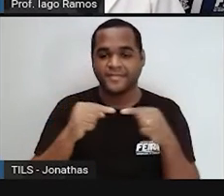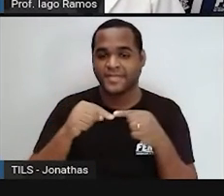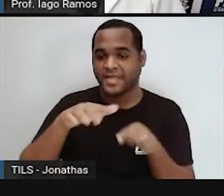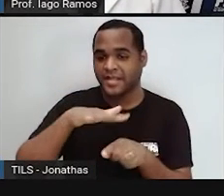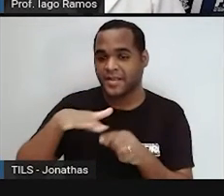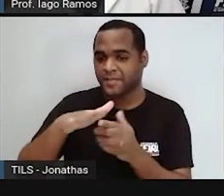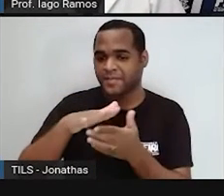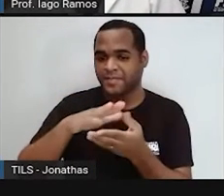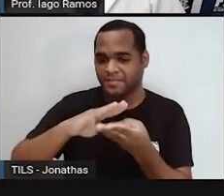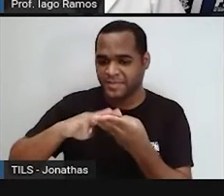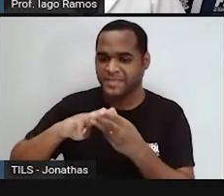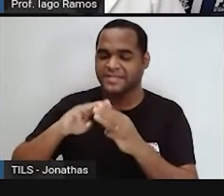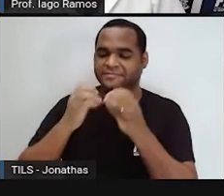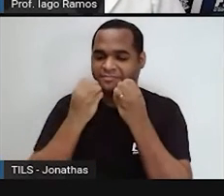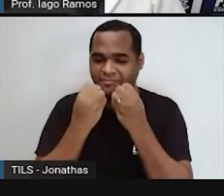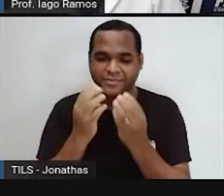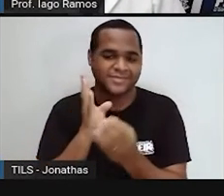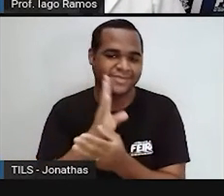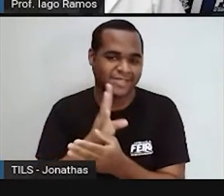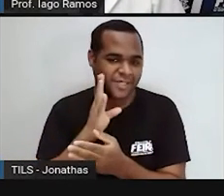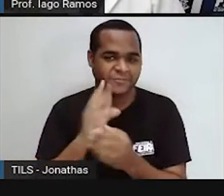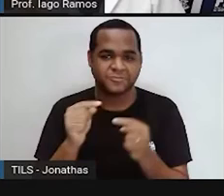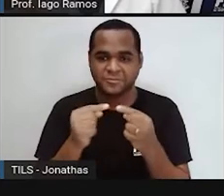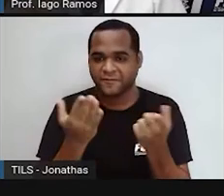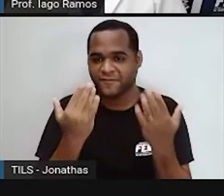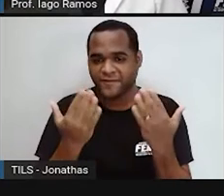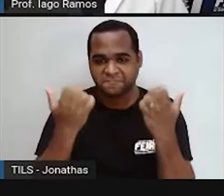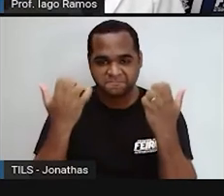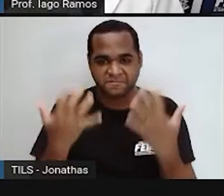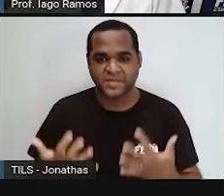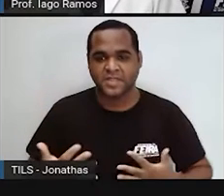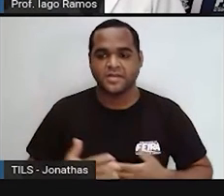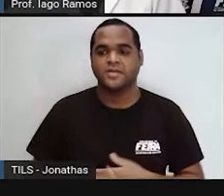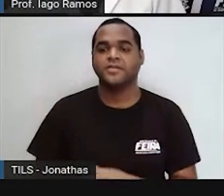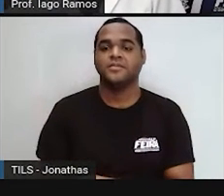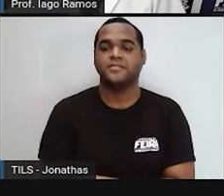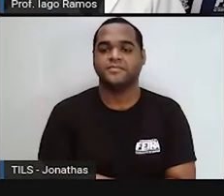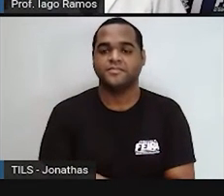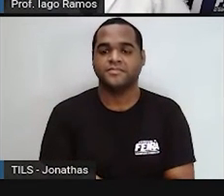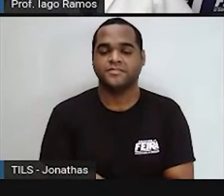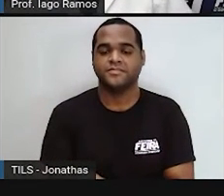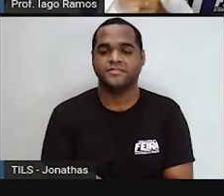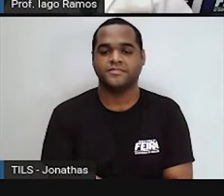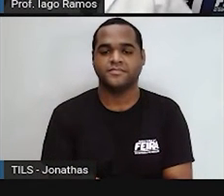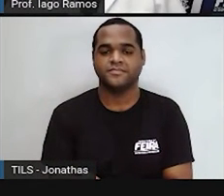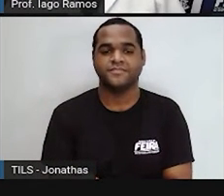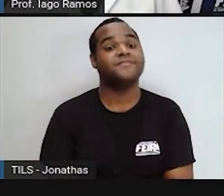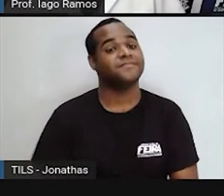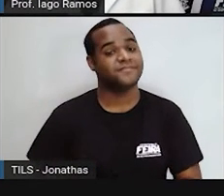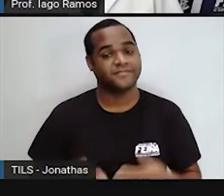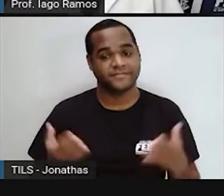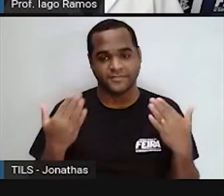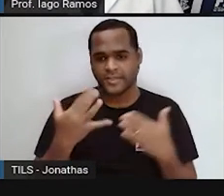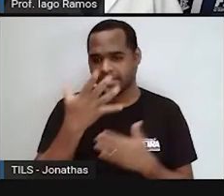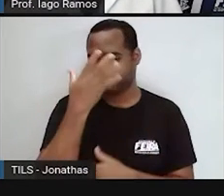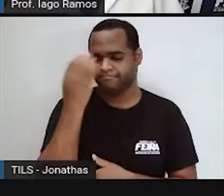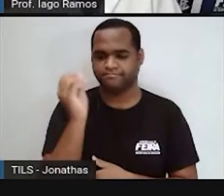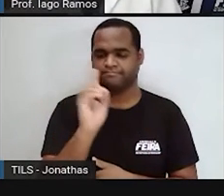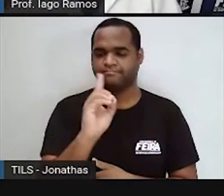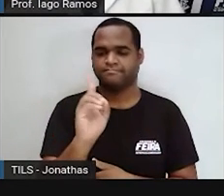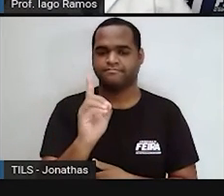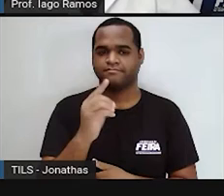né Que bacana Então vem aqui vamos lá bom é para gente não